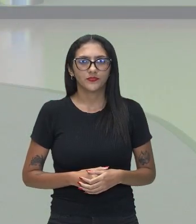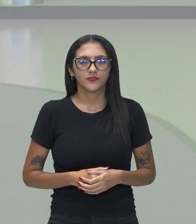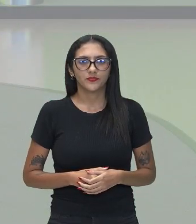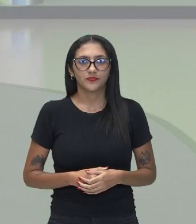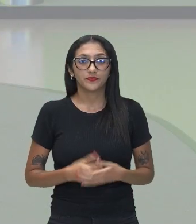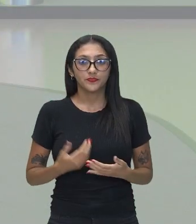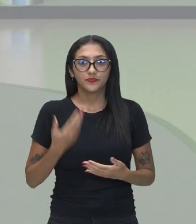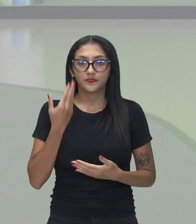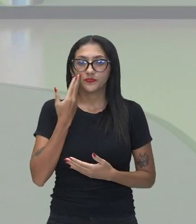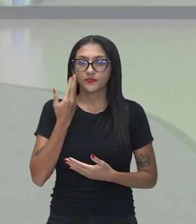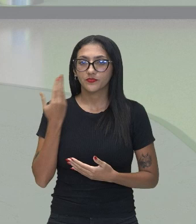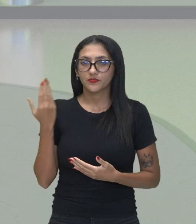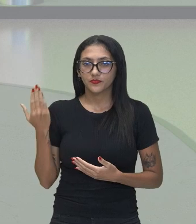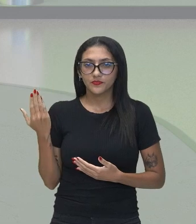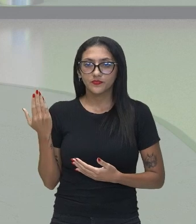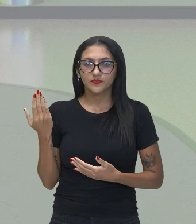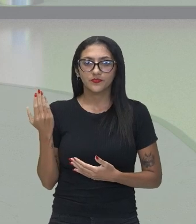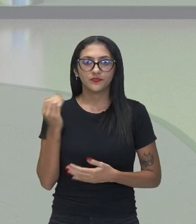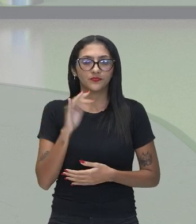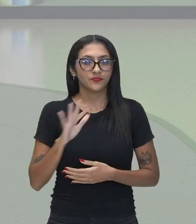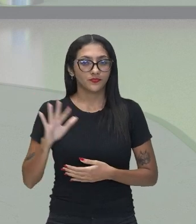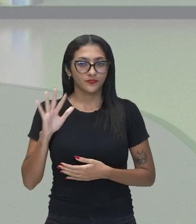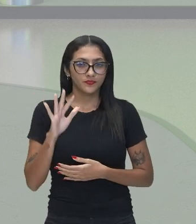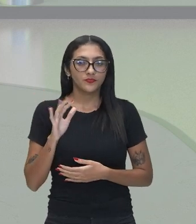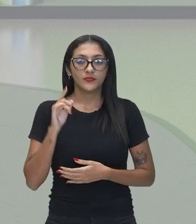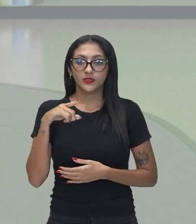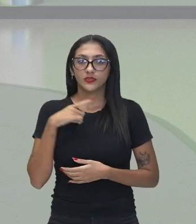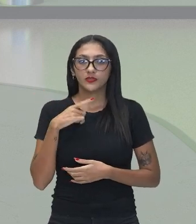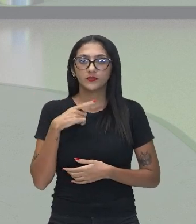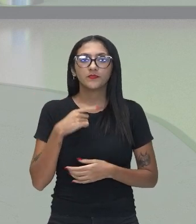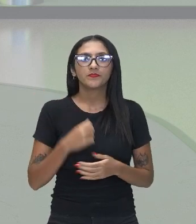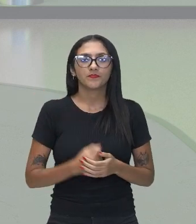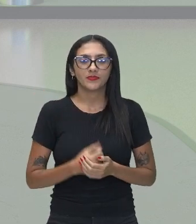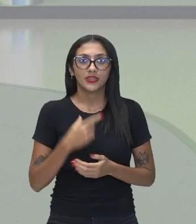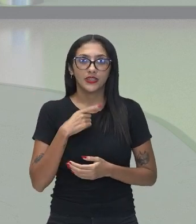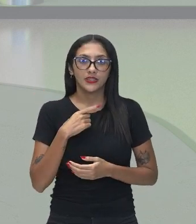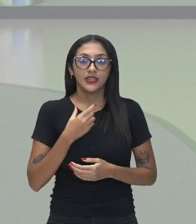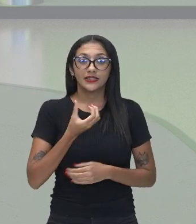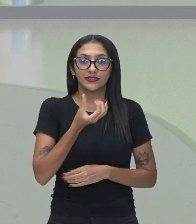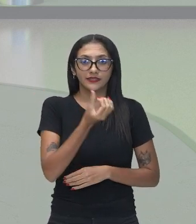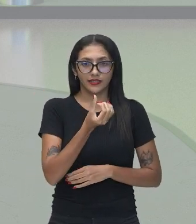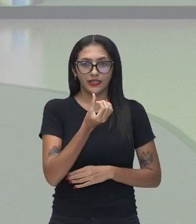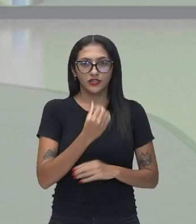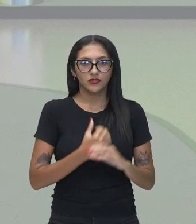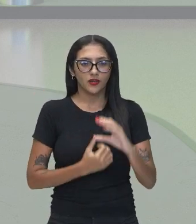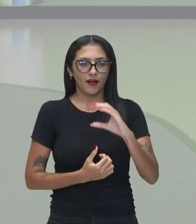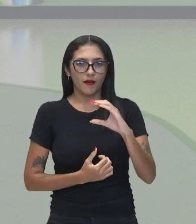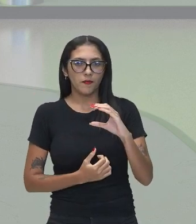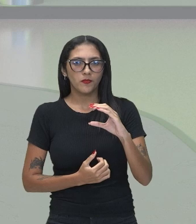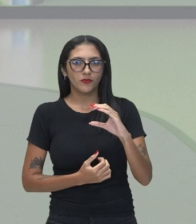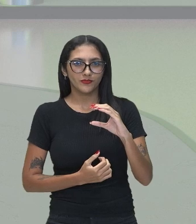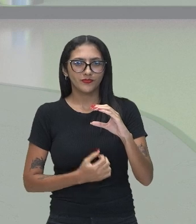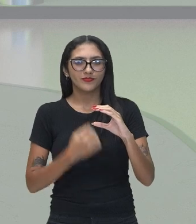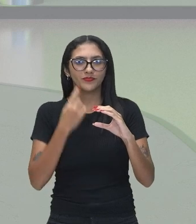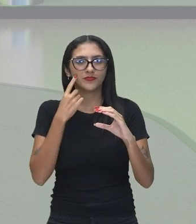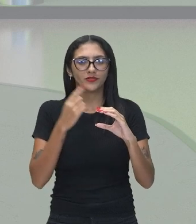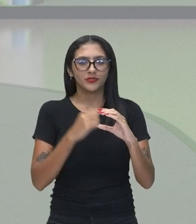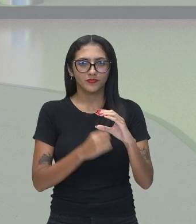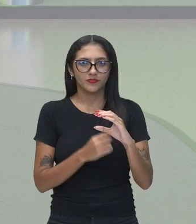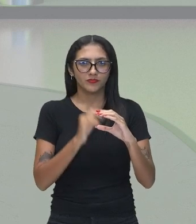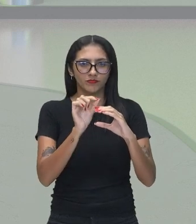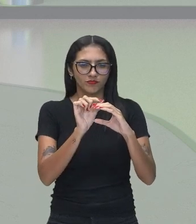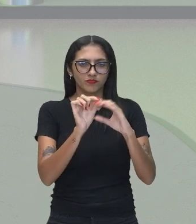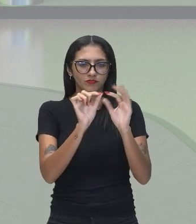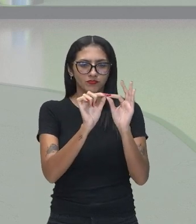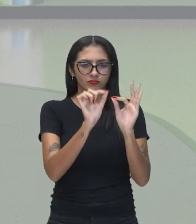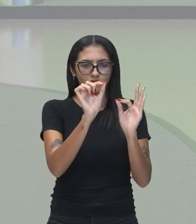Esse aqui é o núcleo aromático, tá vendo? Tem 6 carbonos. Cada cantinho desse aí, ó, tem